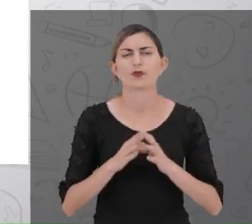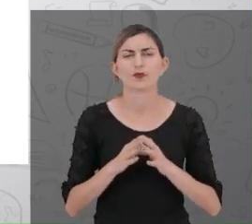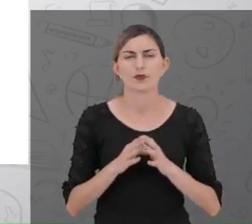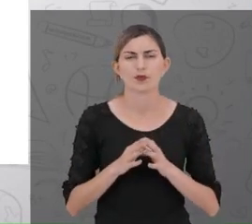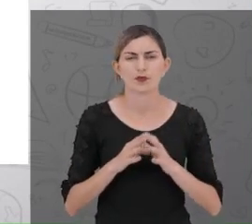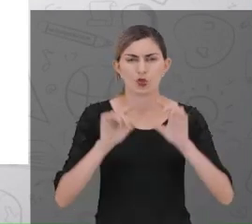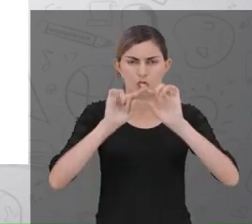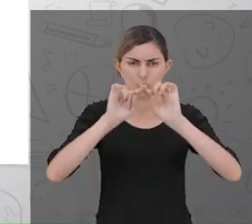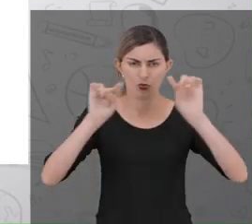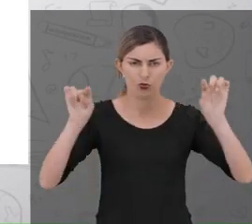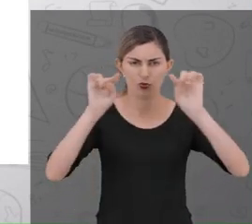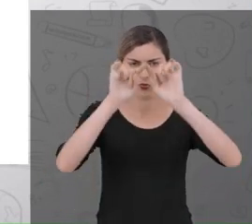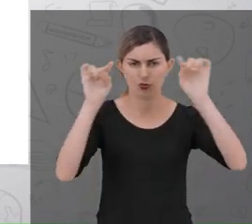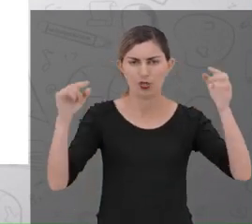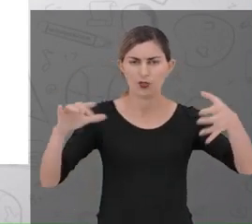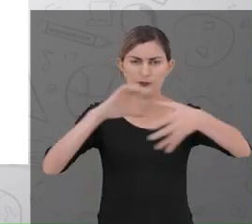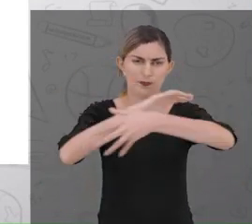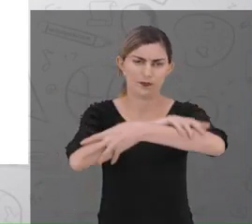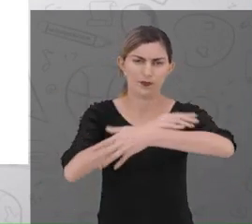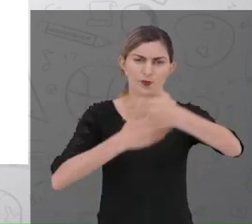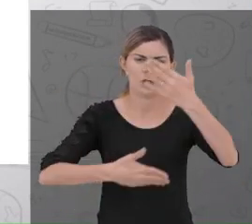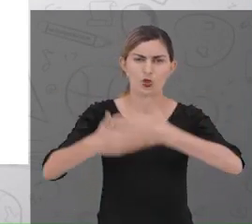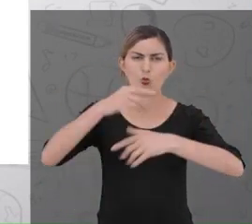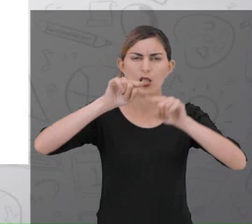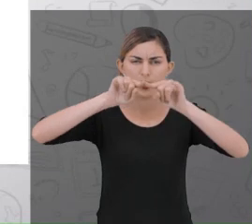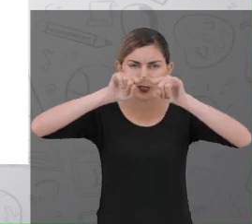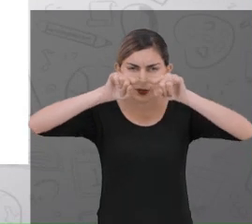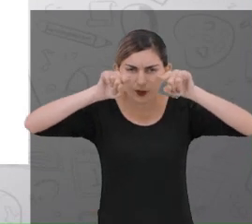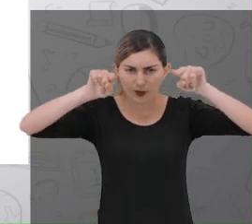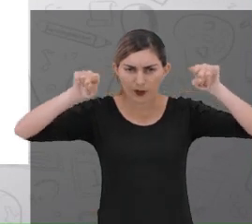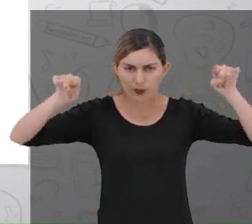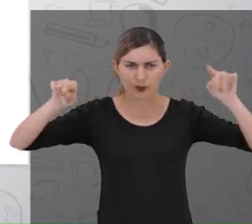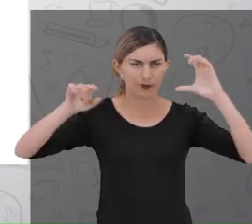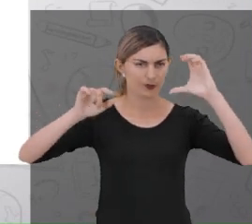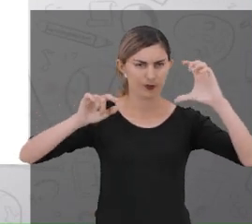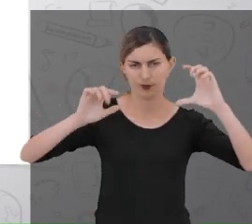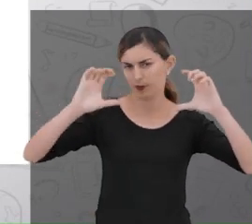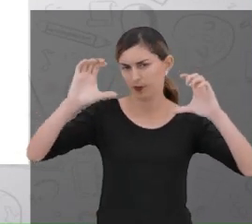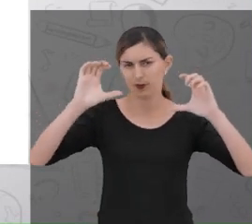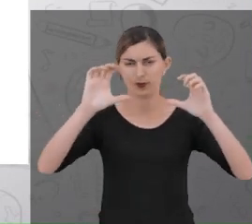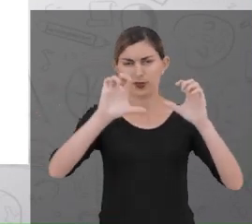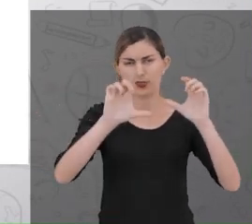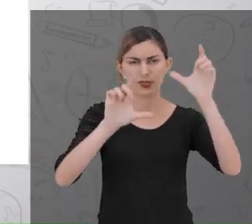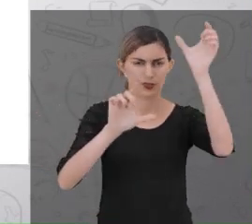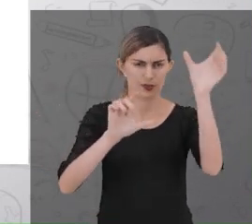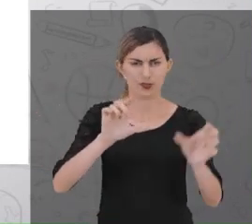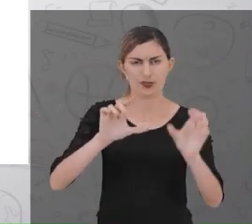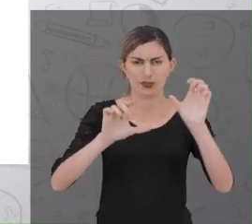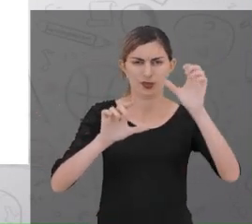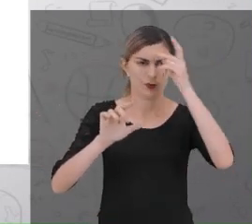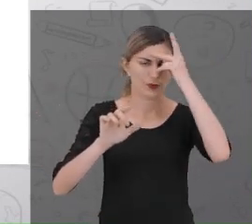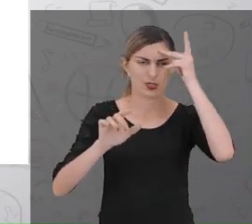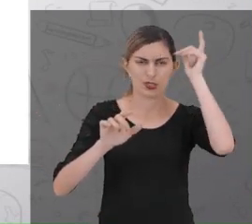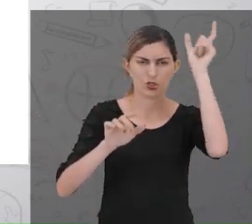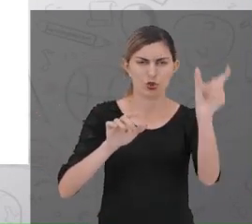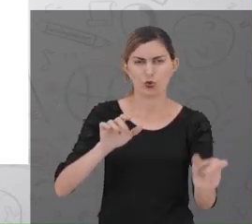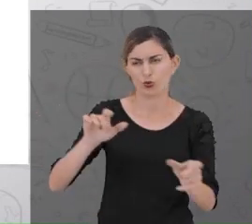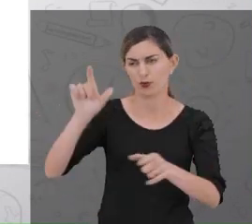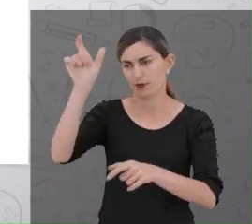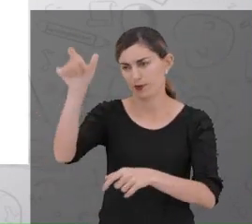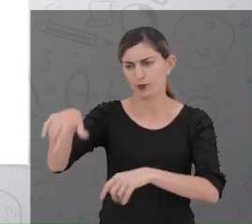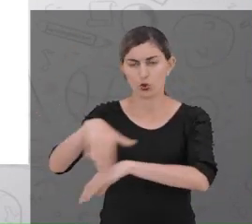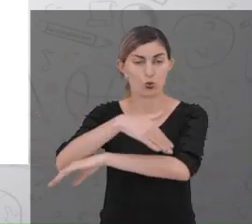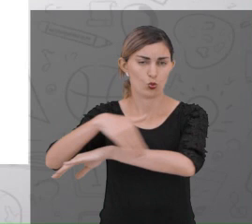de um construtor de relacionamento, que é uma linha entre a classe cliente e a